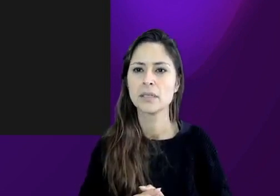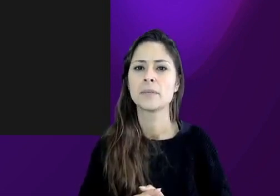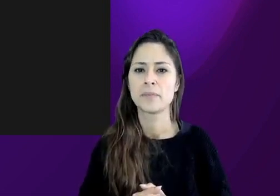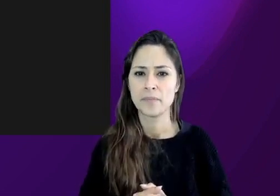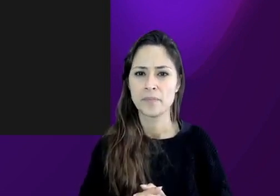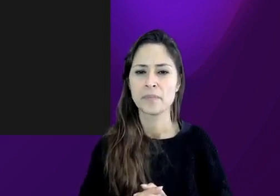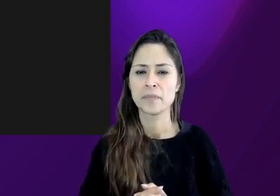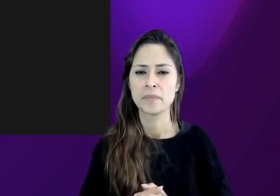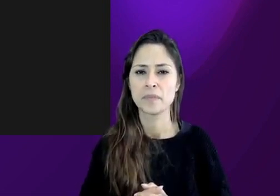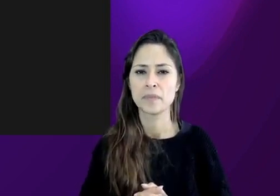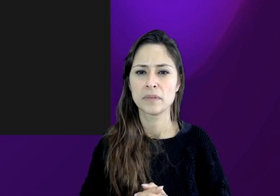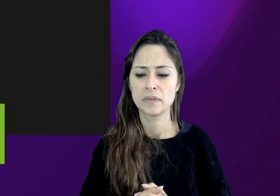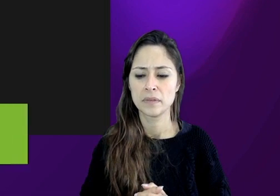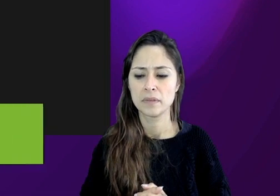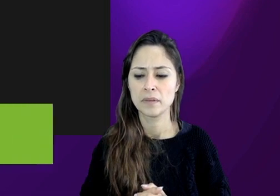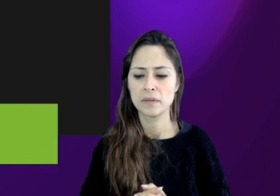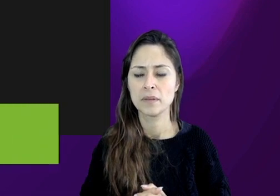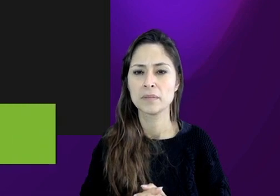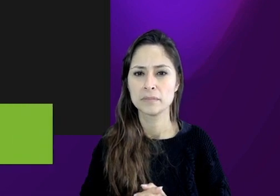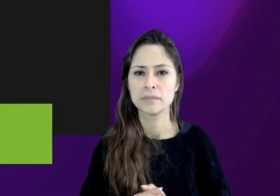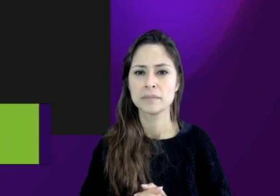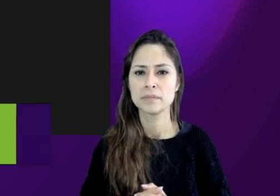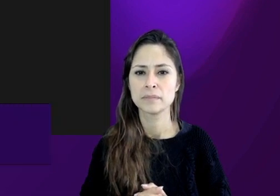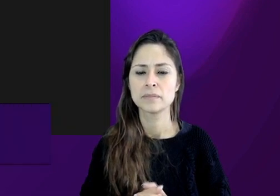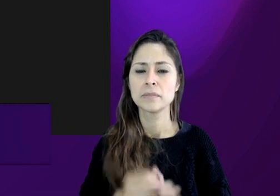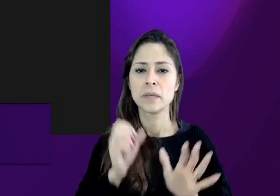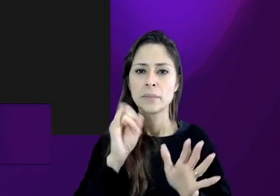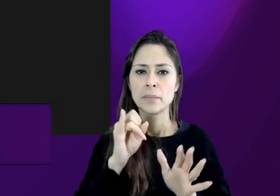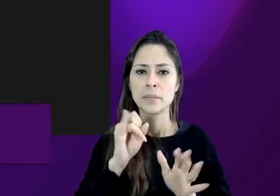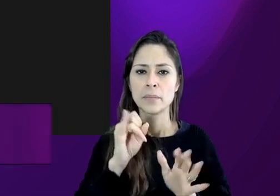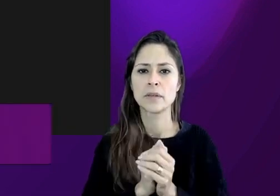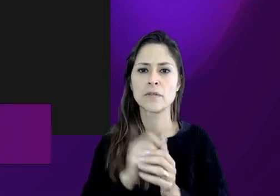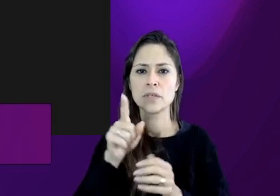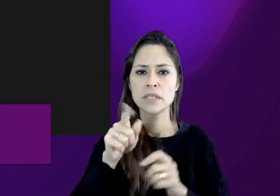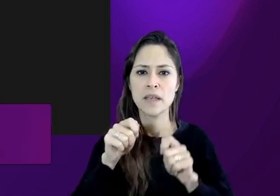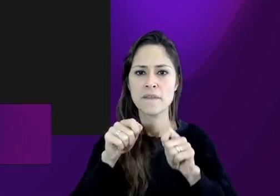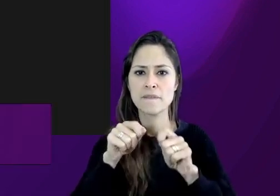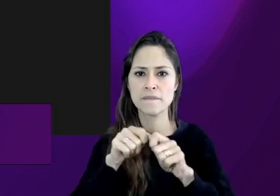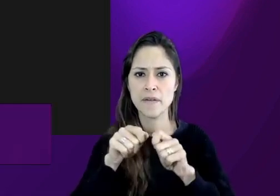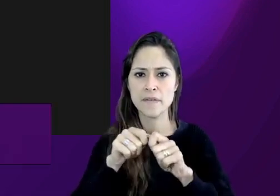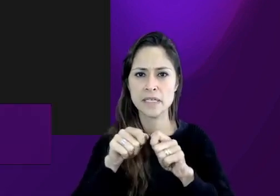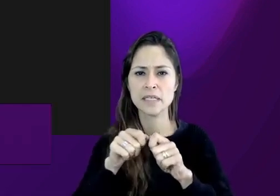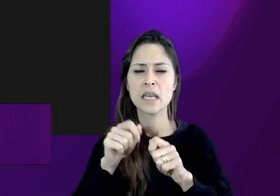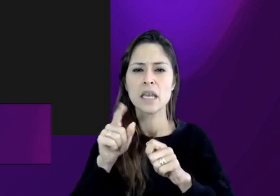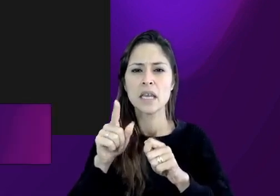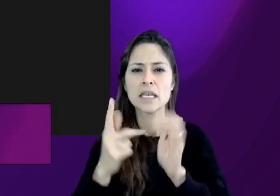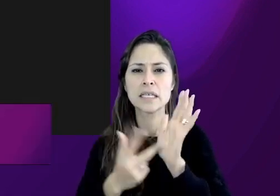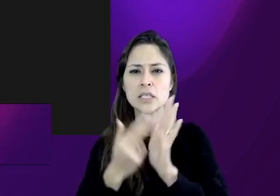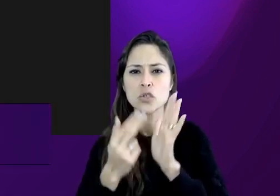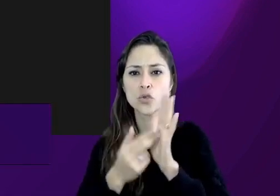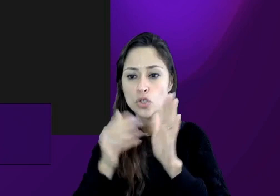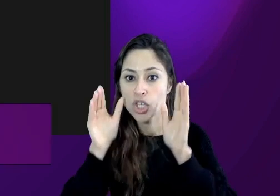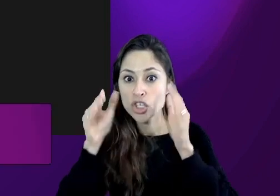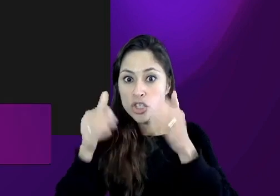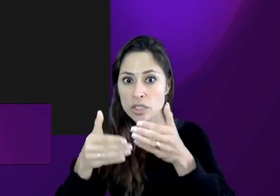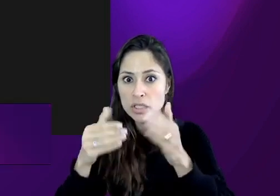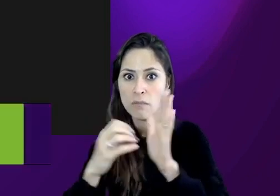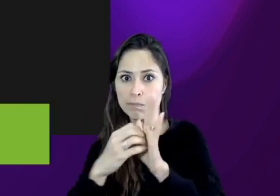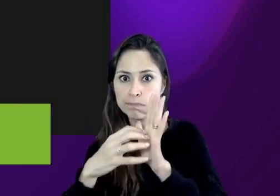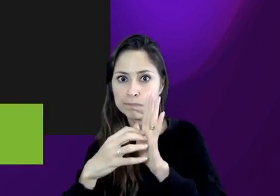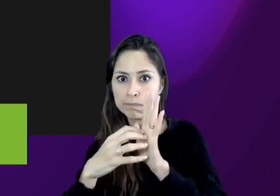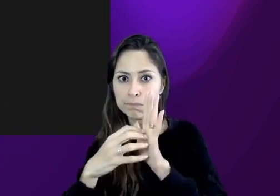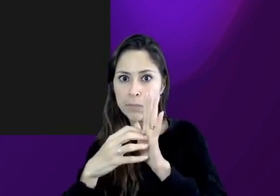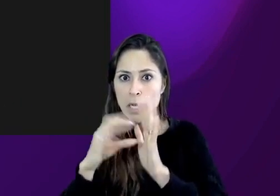tumor de redução esofagástica? Você vai fazer o cross ou float? Você vai mais pela posição do tumor ou pelo PS do